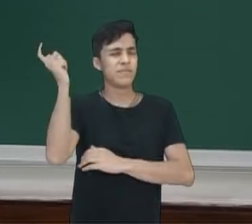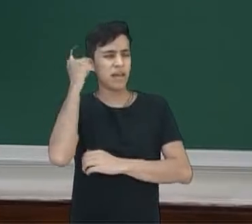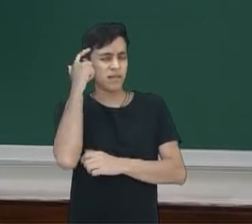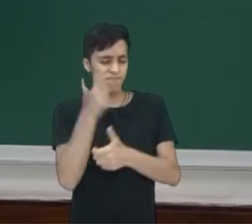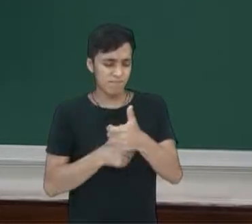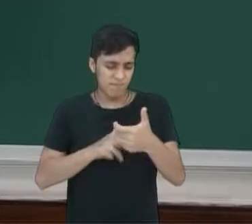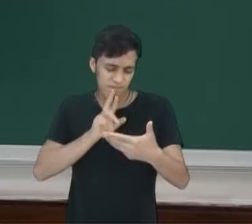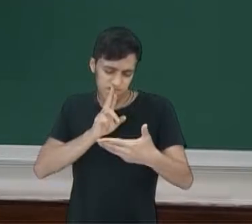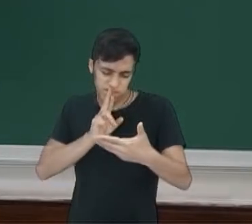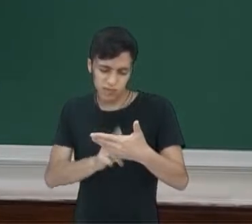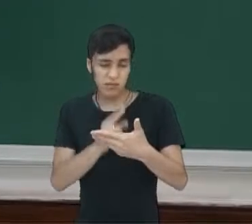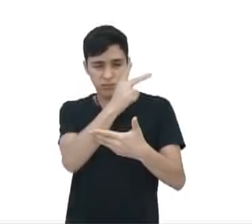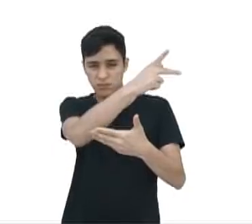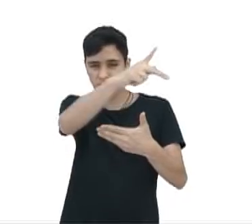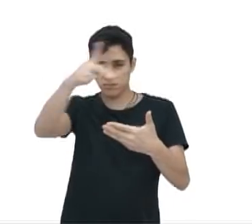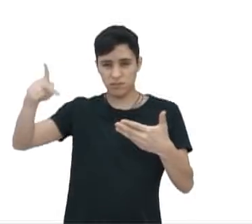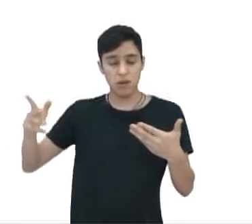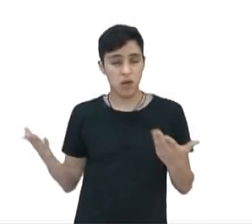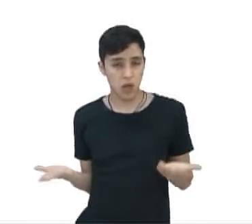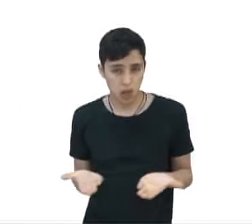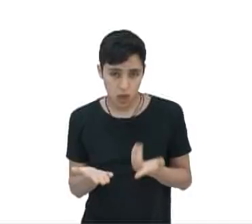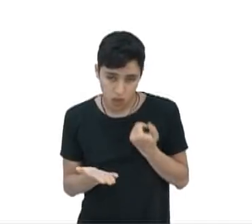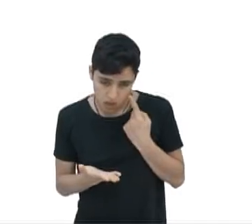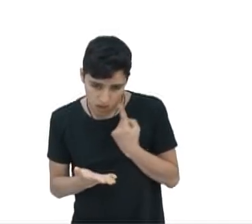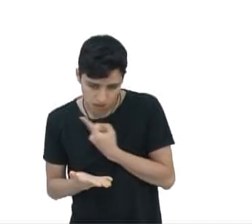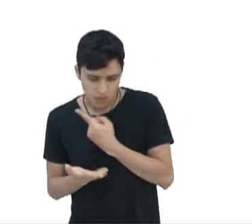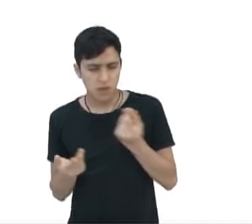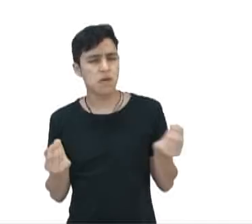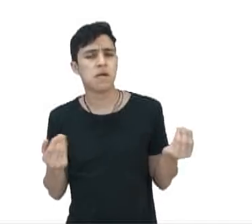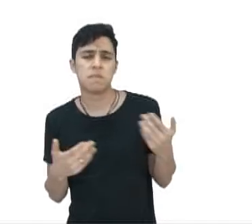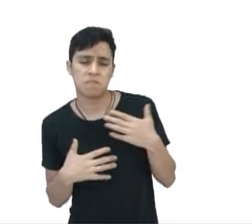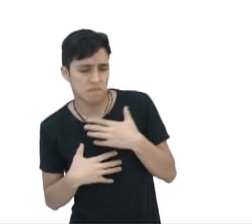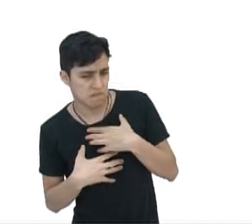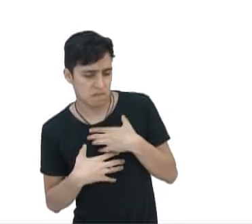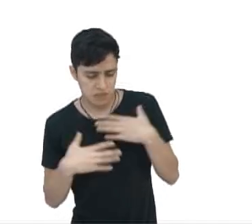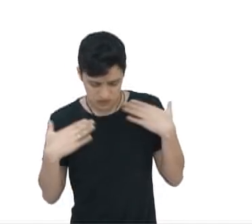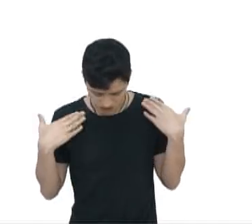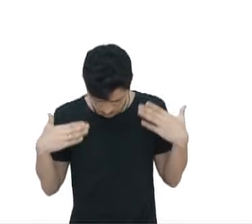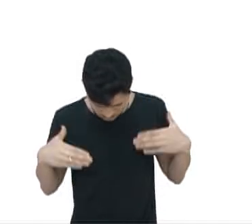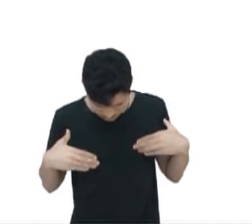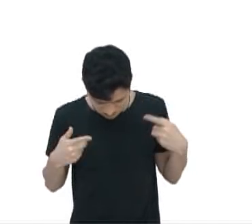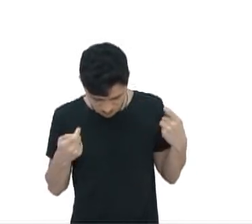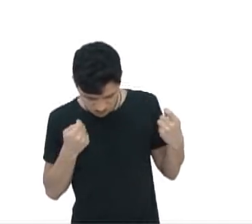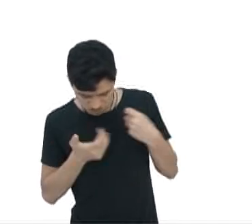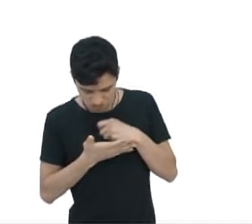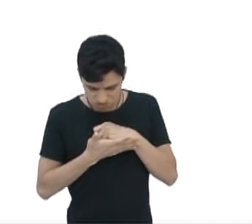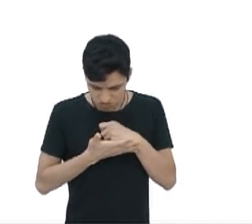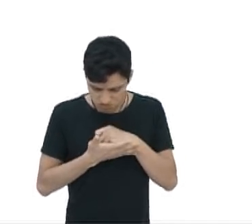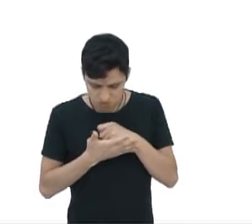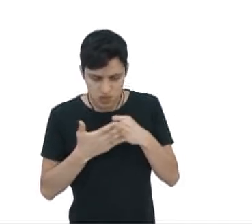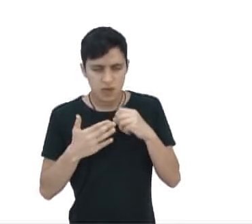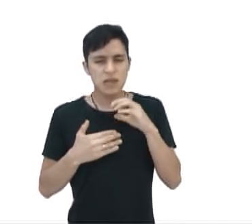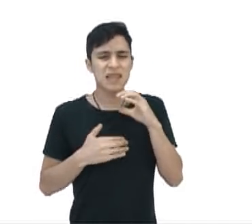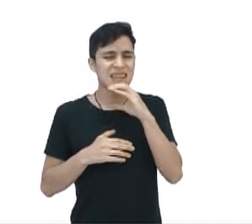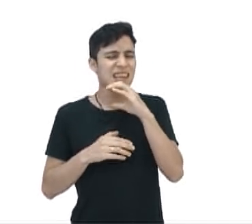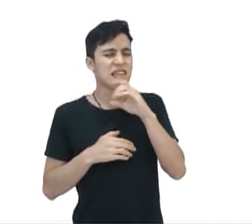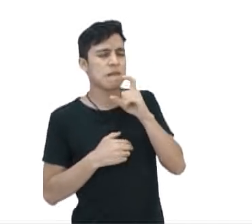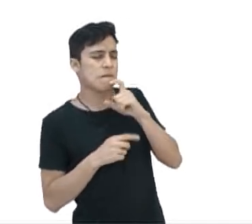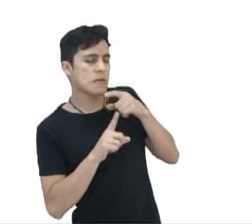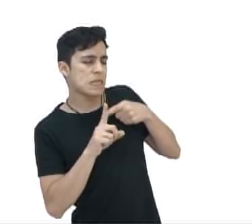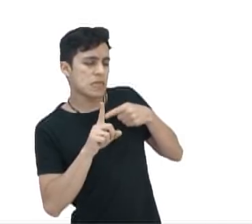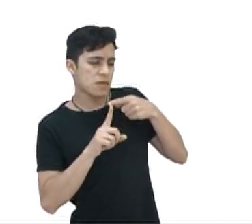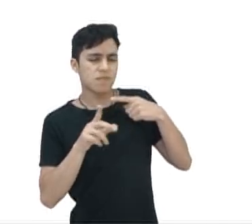aí no seu material. Olha só, de que forma o nosso corpo faz o controle da temperatura e por que